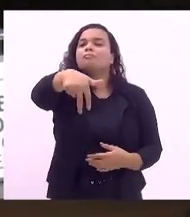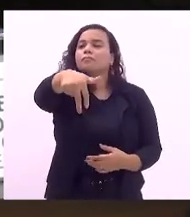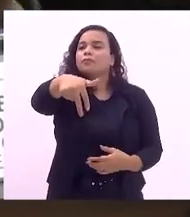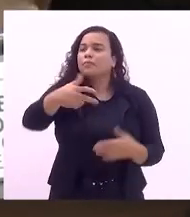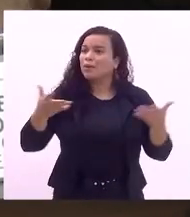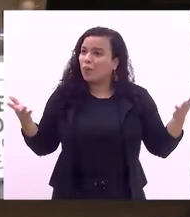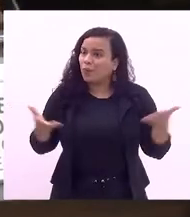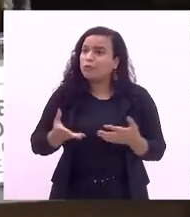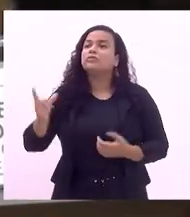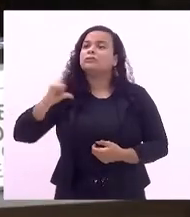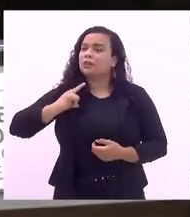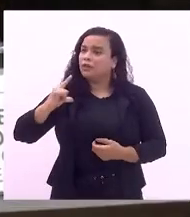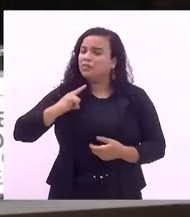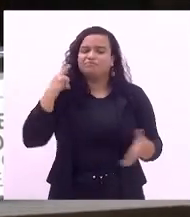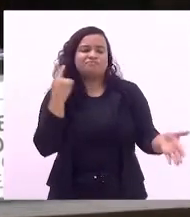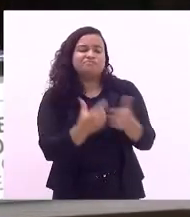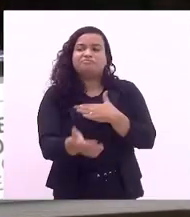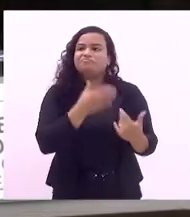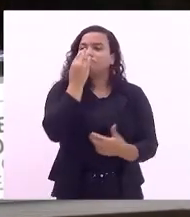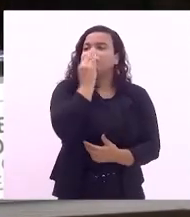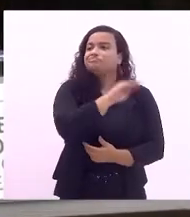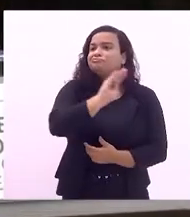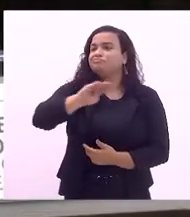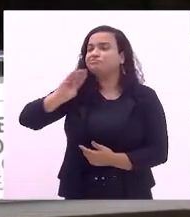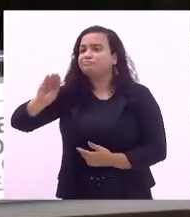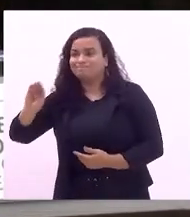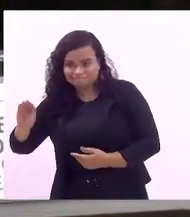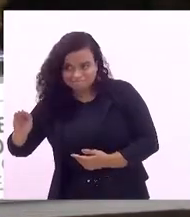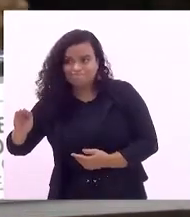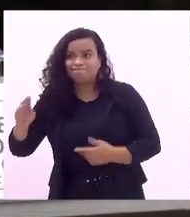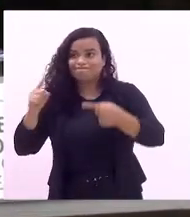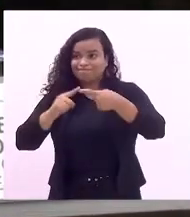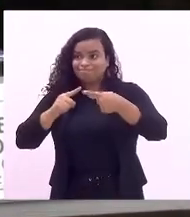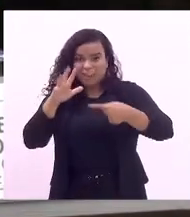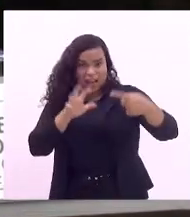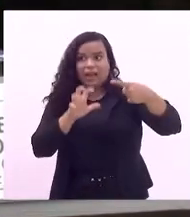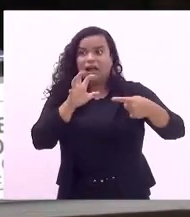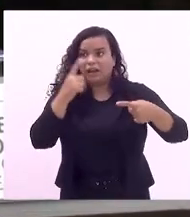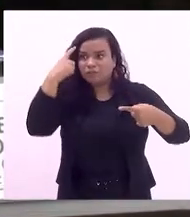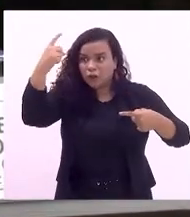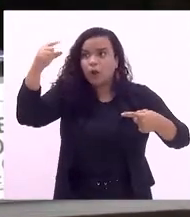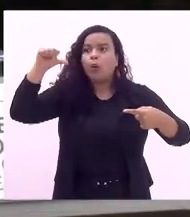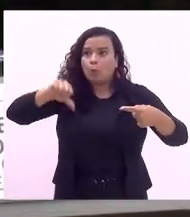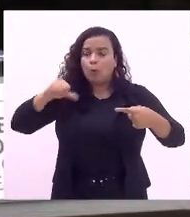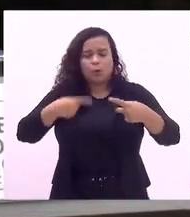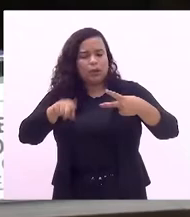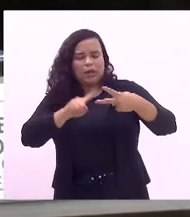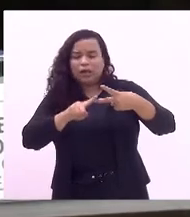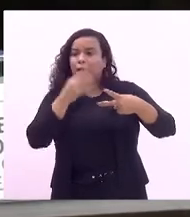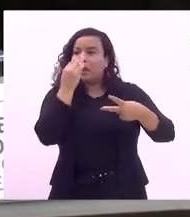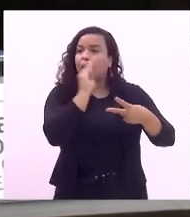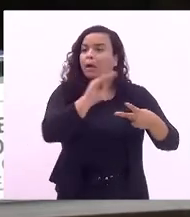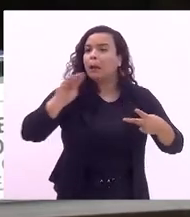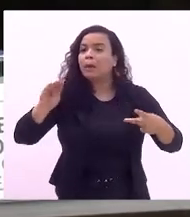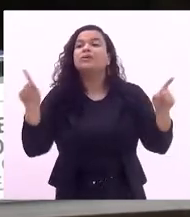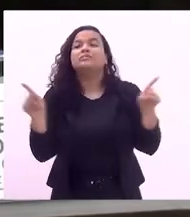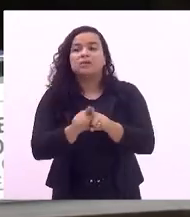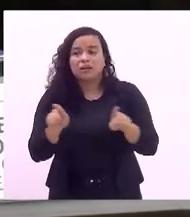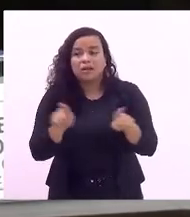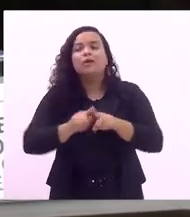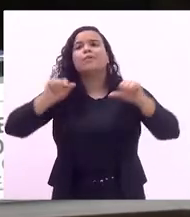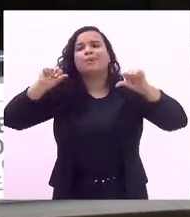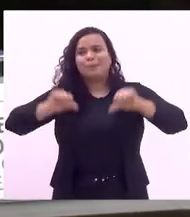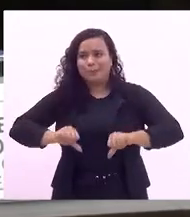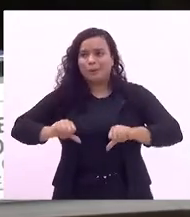se o paradigma da agressão é ruim paradigma da indiferença não é menos ruim olhar para as situações e